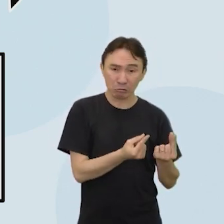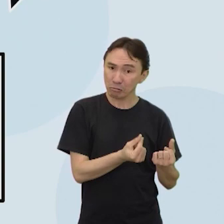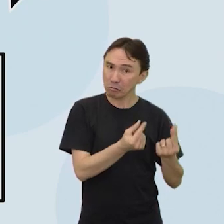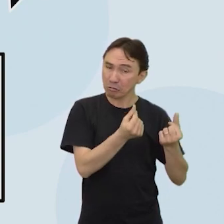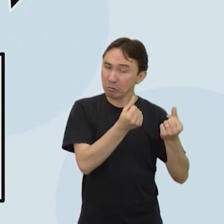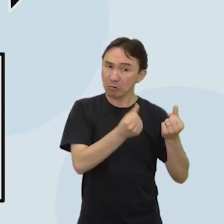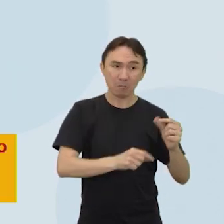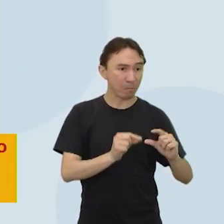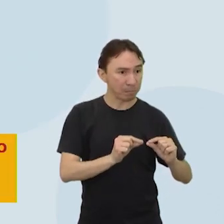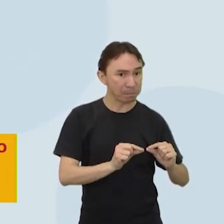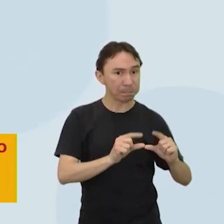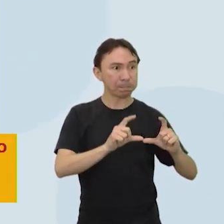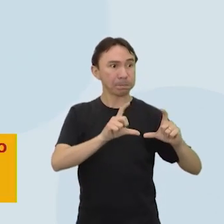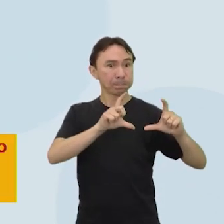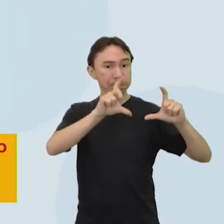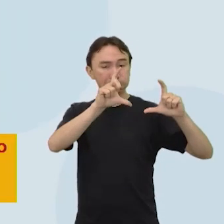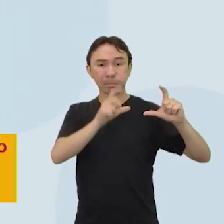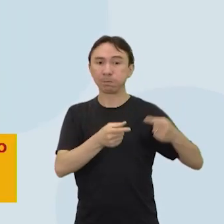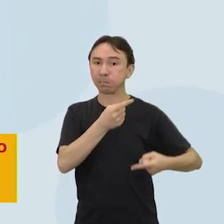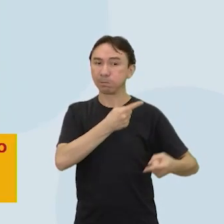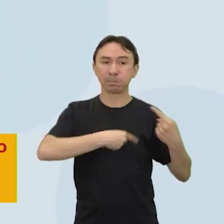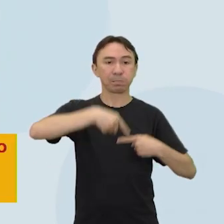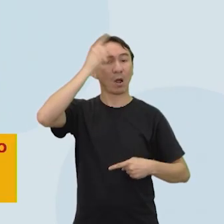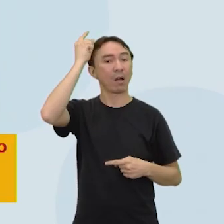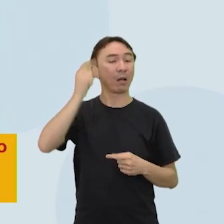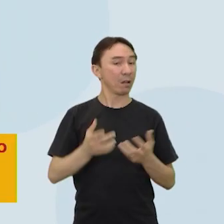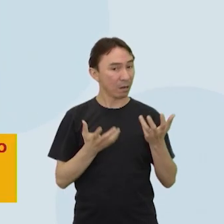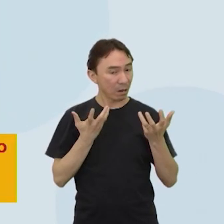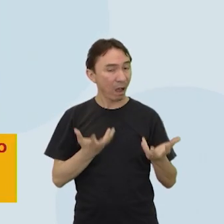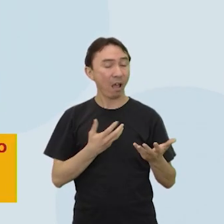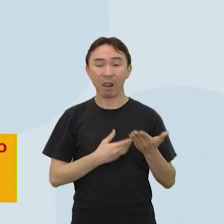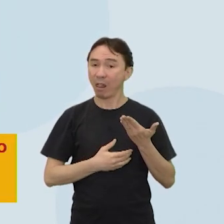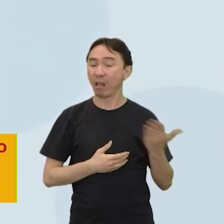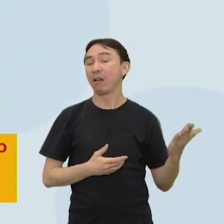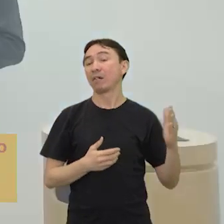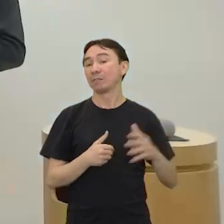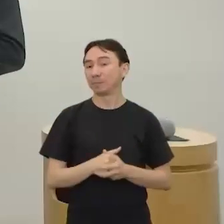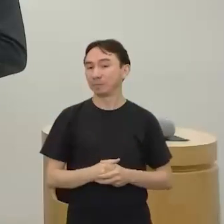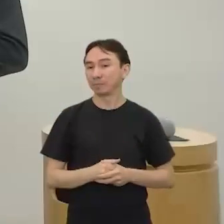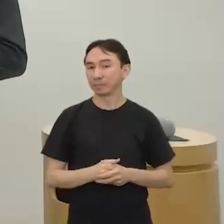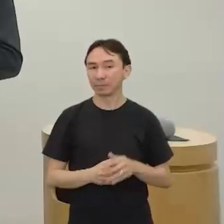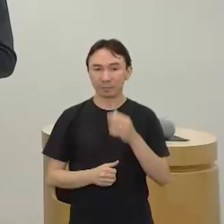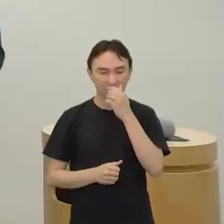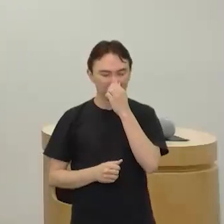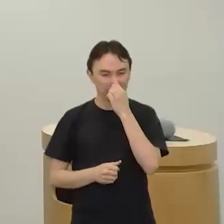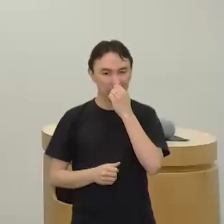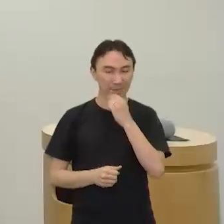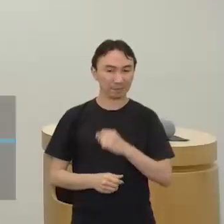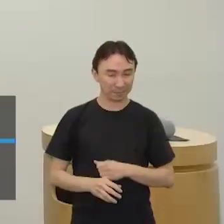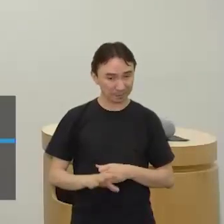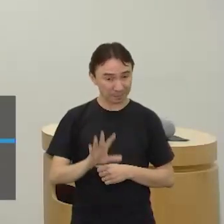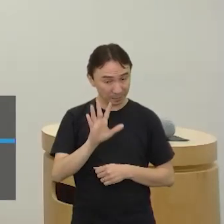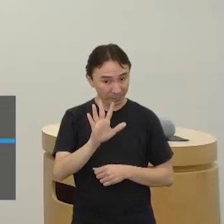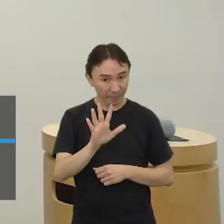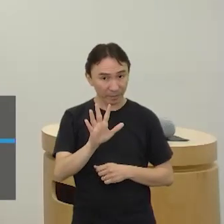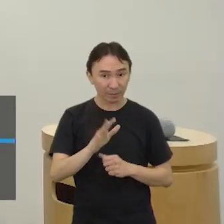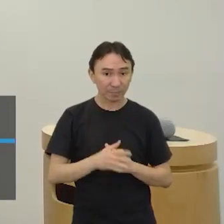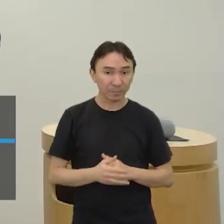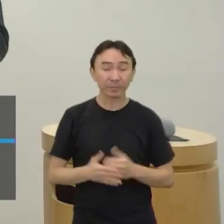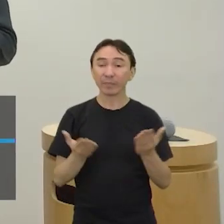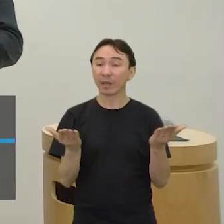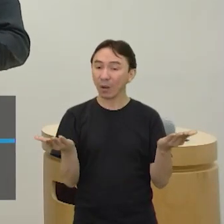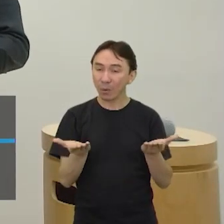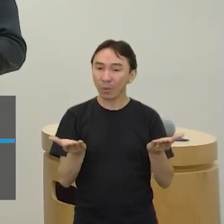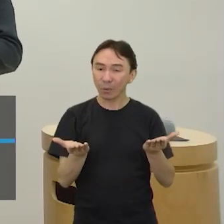os seus ganhos e os seus privilégios. Gente, volta aqui para mim rapidinho. A gente vai entrar agora